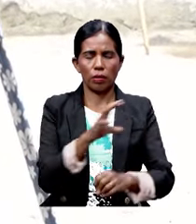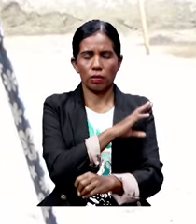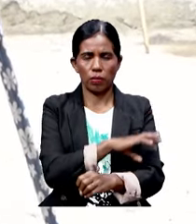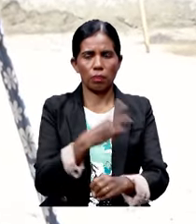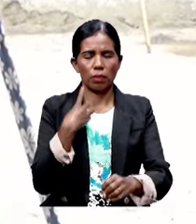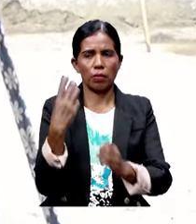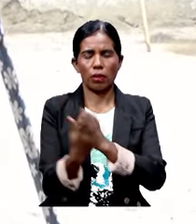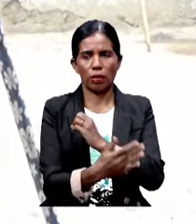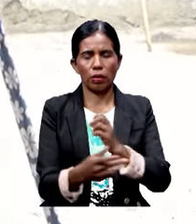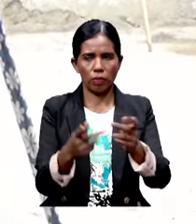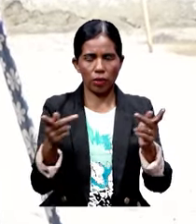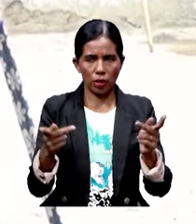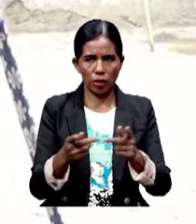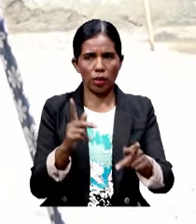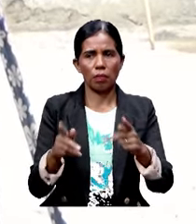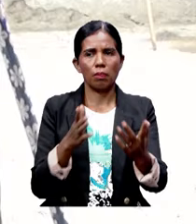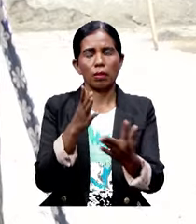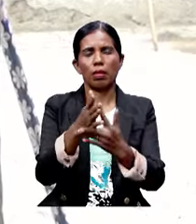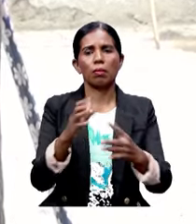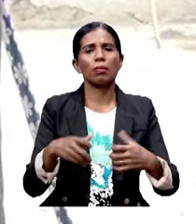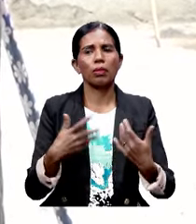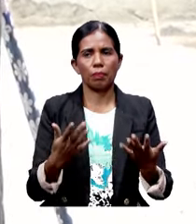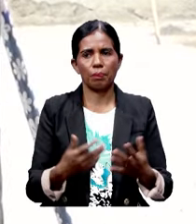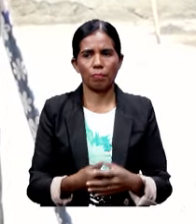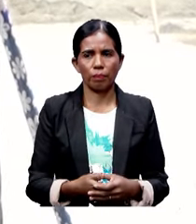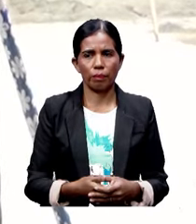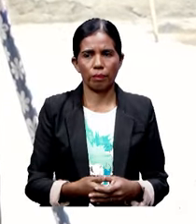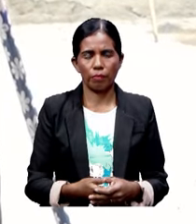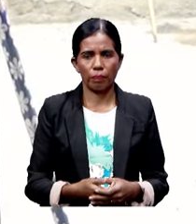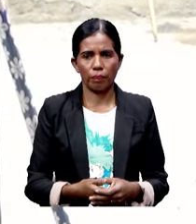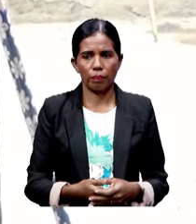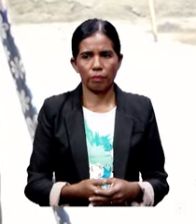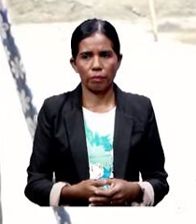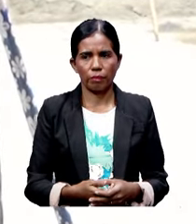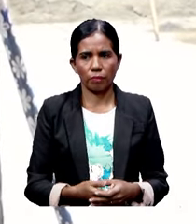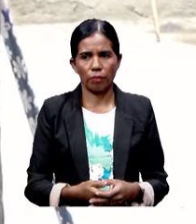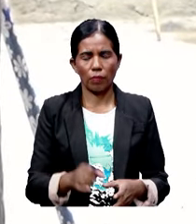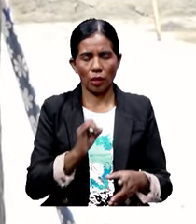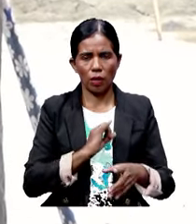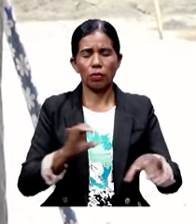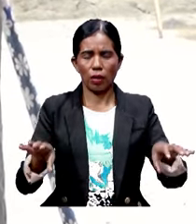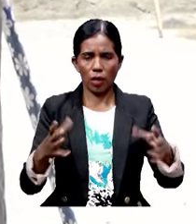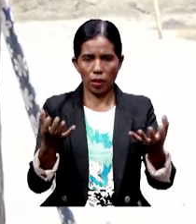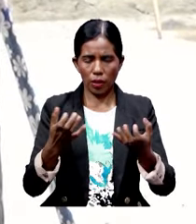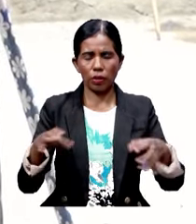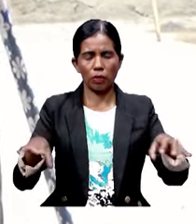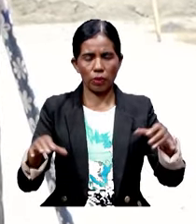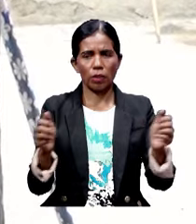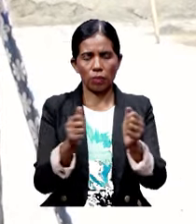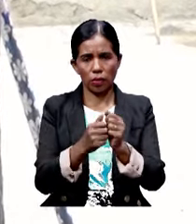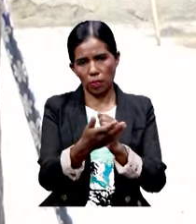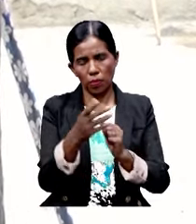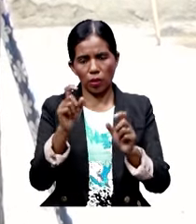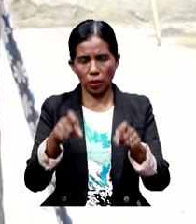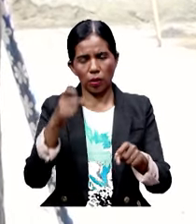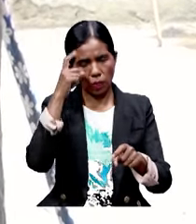minha reine luar pois é matava a guru não já tá nem branco não polícia lá ao copera deve imus tem que prender